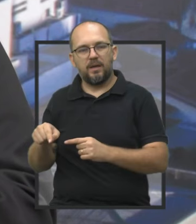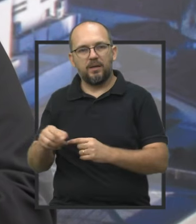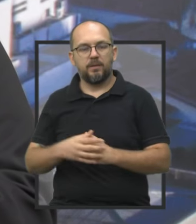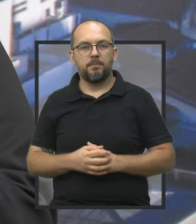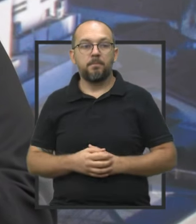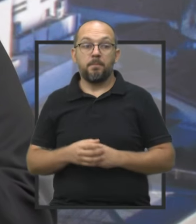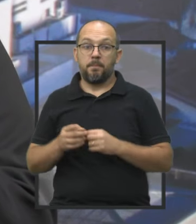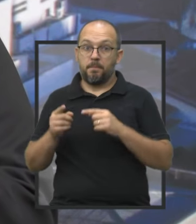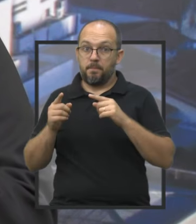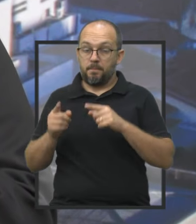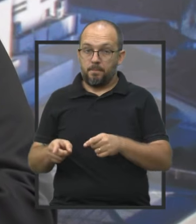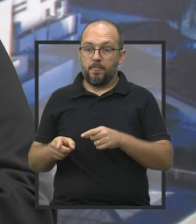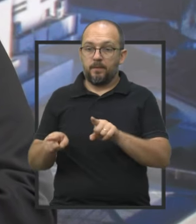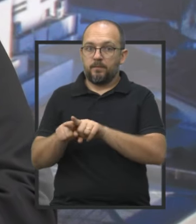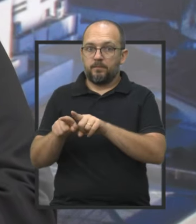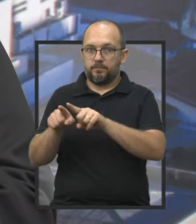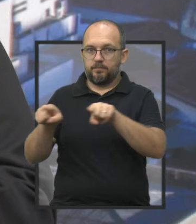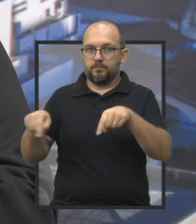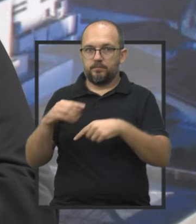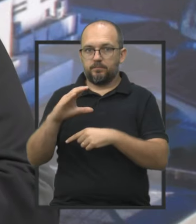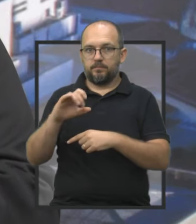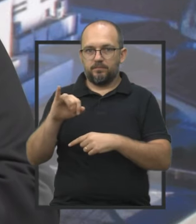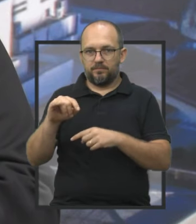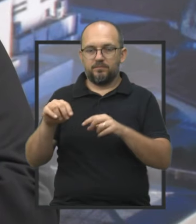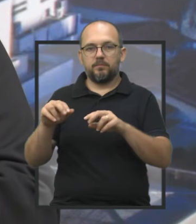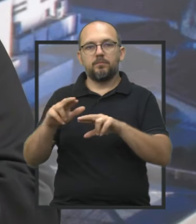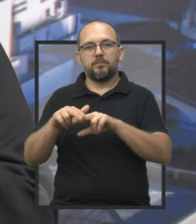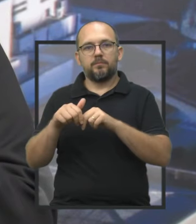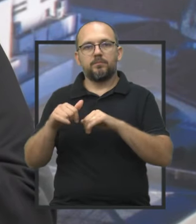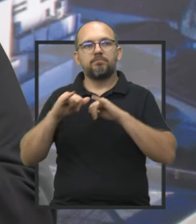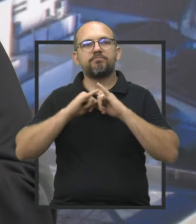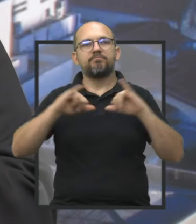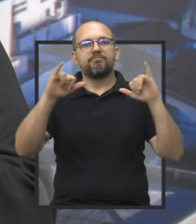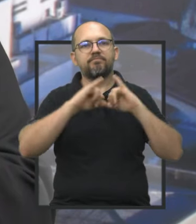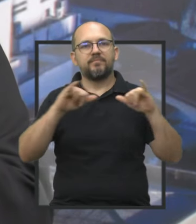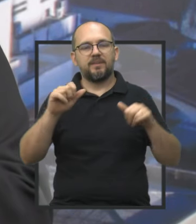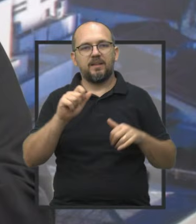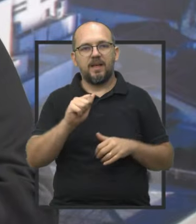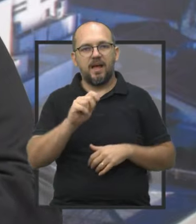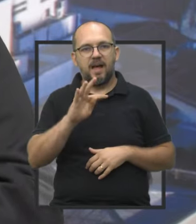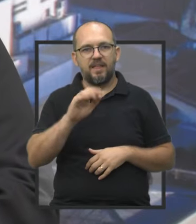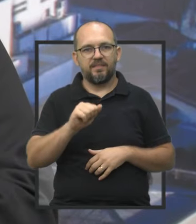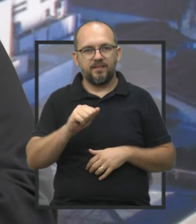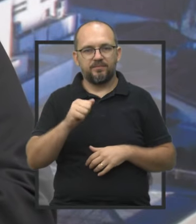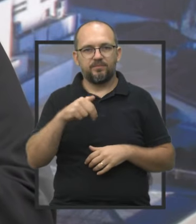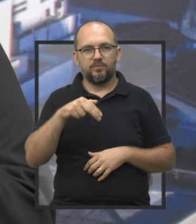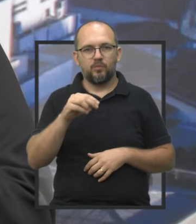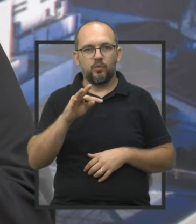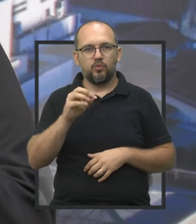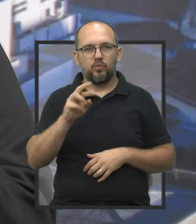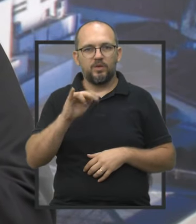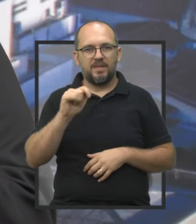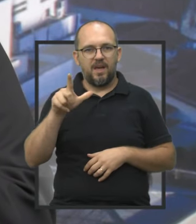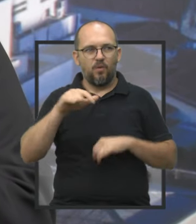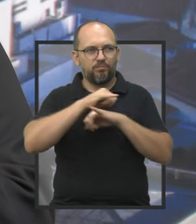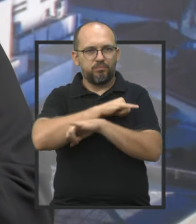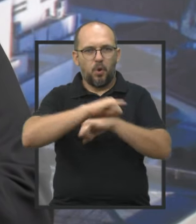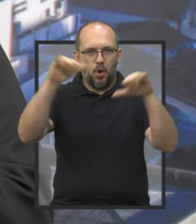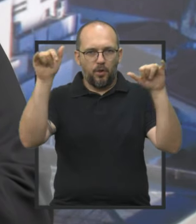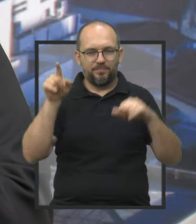gabinete paralelo que ela foi criada em razão de atas notariais que foram divulgadas pelo senhor Glauber Cardoso, que é o principal depoente